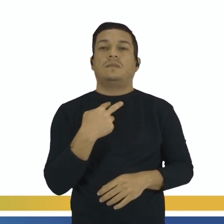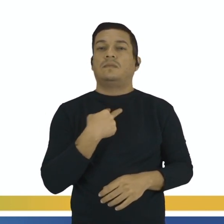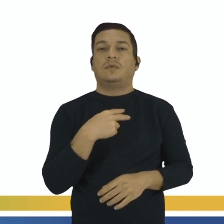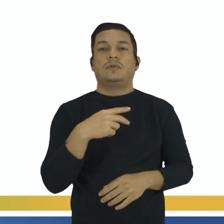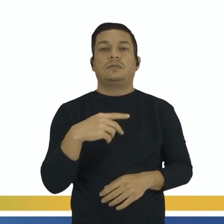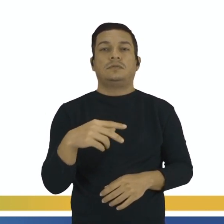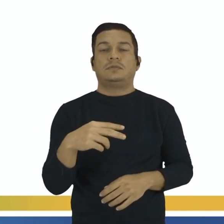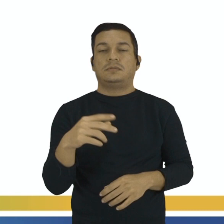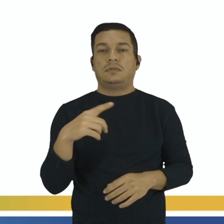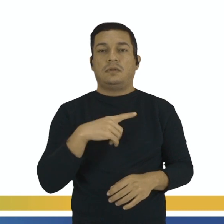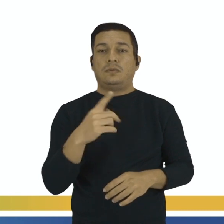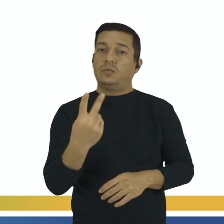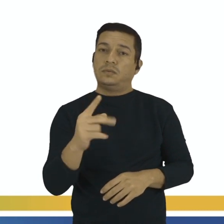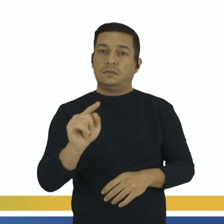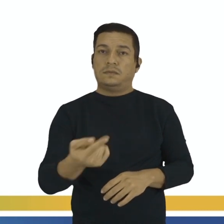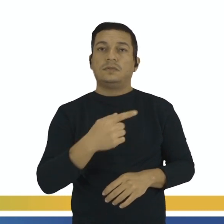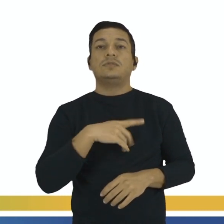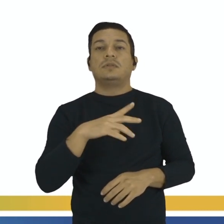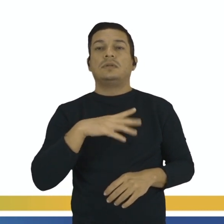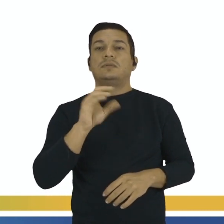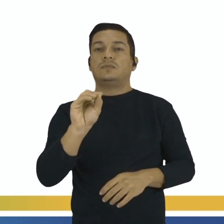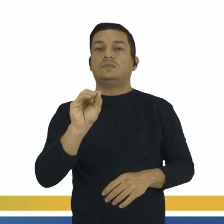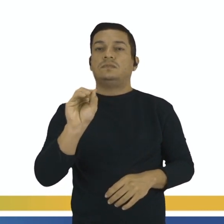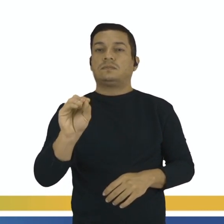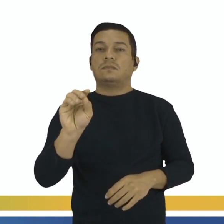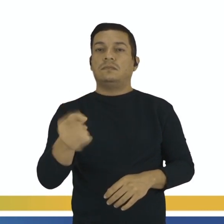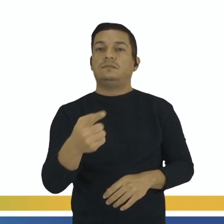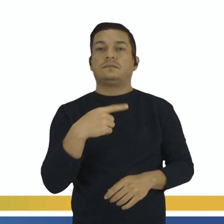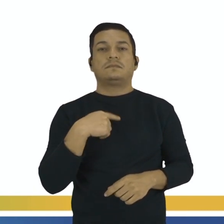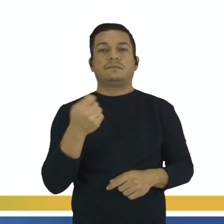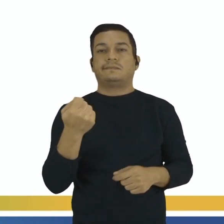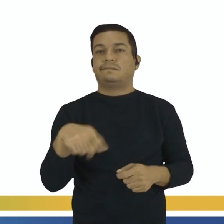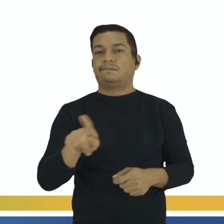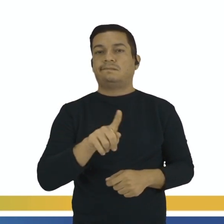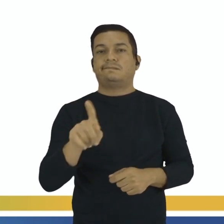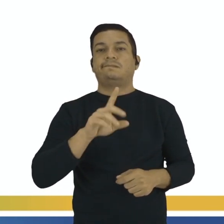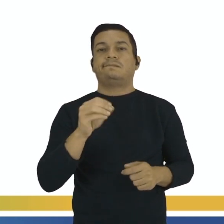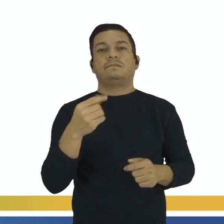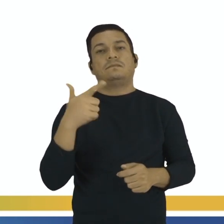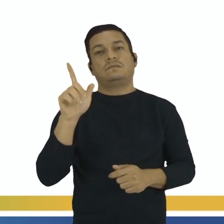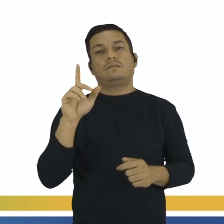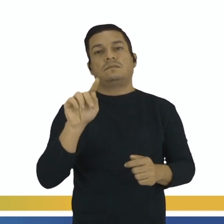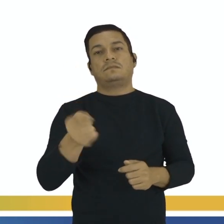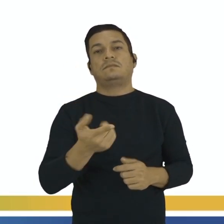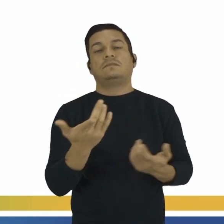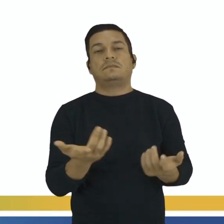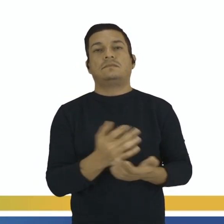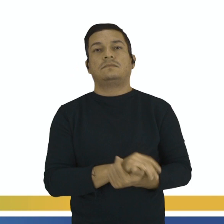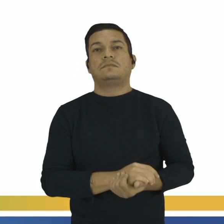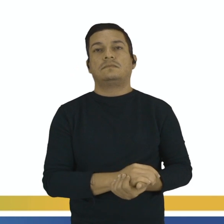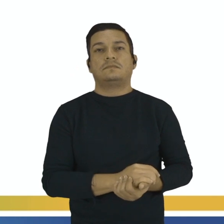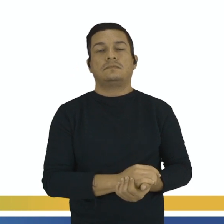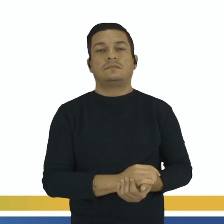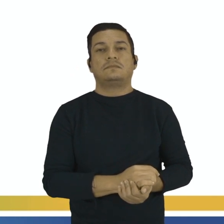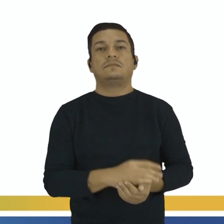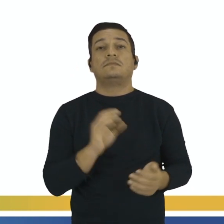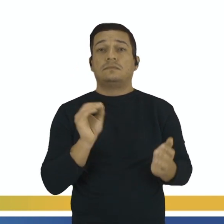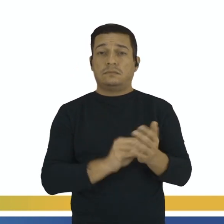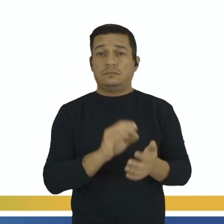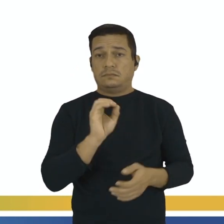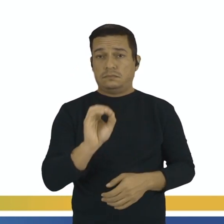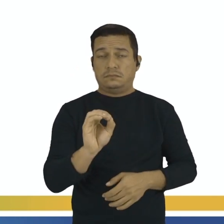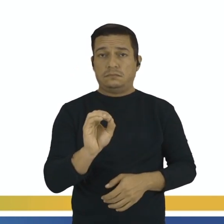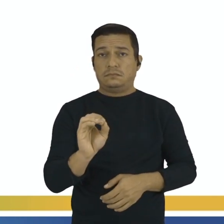vírgulas, né? Como já tem uma vírgula inserida lá, você não tem necessidade de inserir outra vírgula. Ah, então eu acrescento um zero